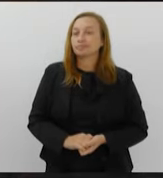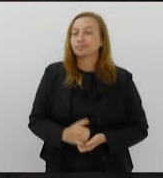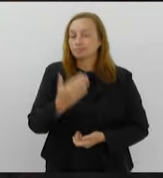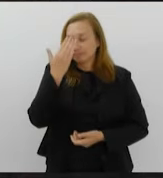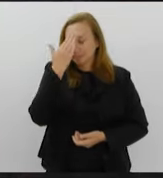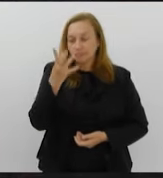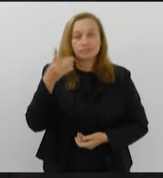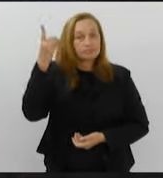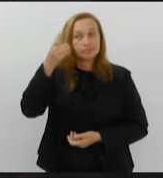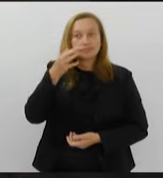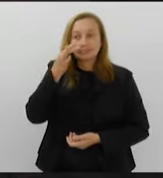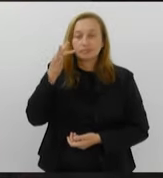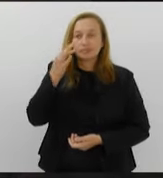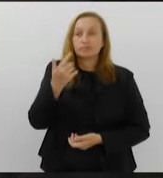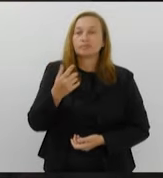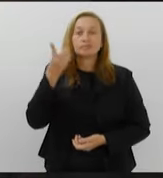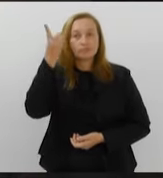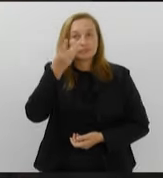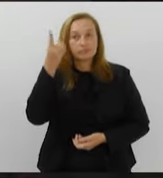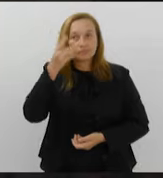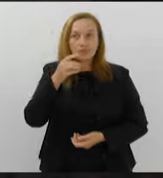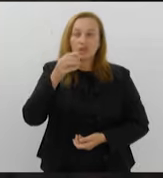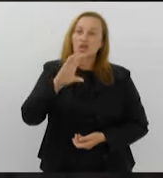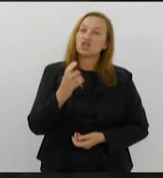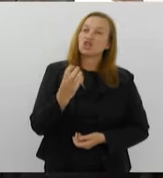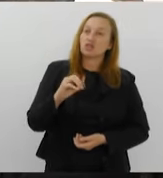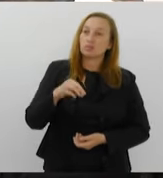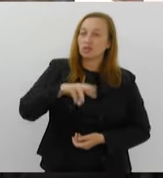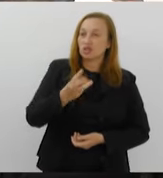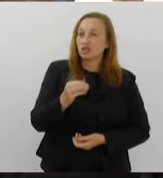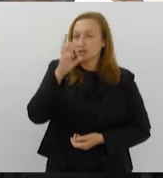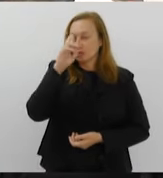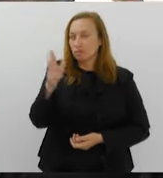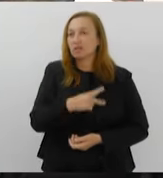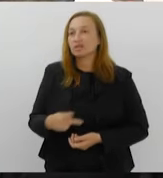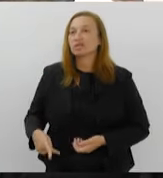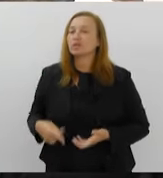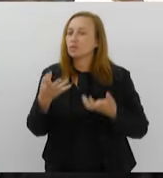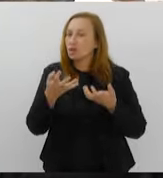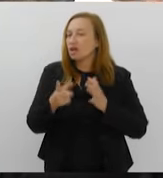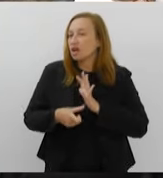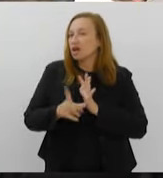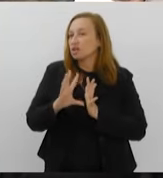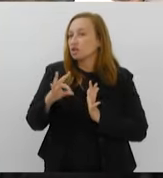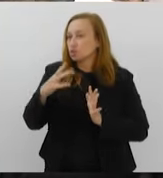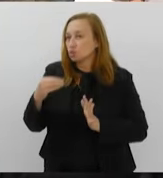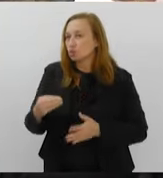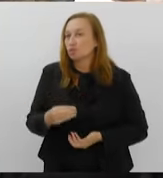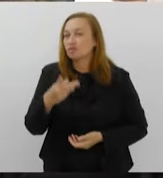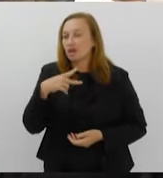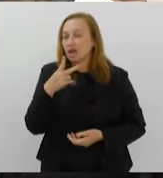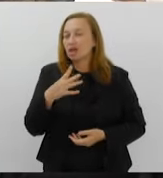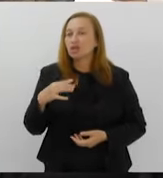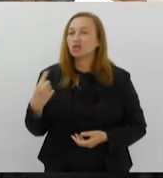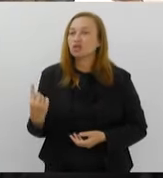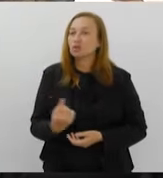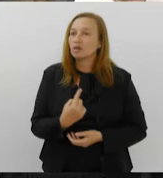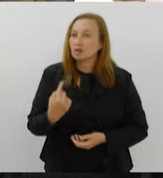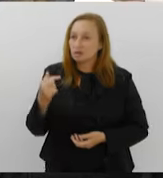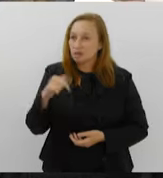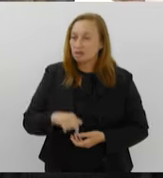Obrigado, deputado Flávio Serafini, deputado Chico Machado. Senhor presidente, eu quero, antes de mais nada, dizer que todos nós